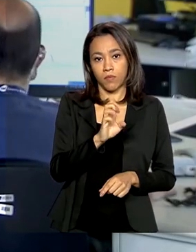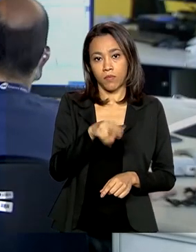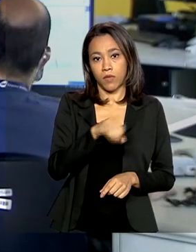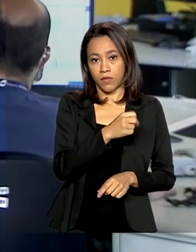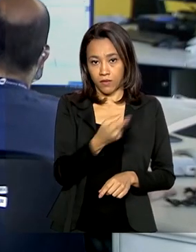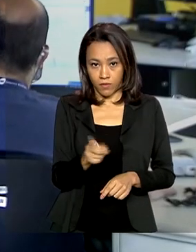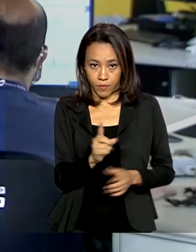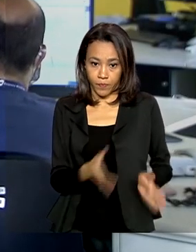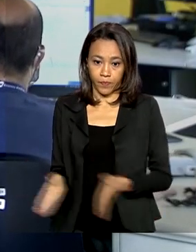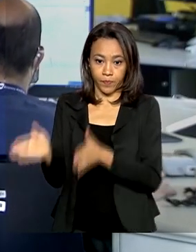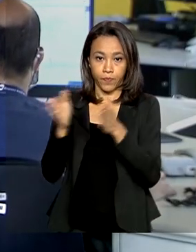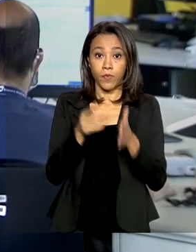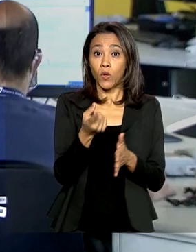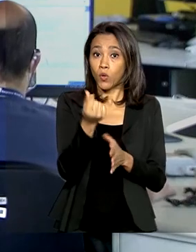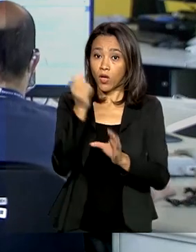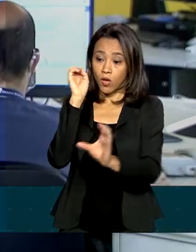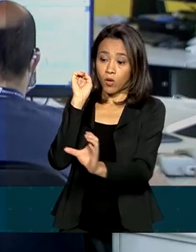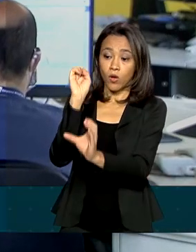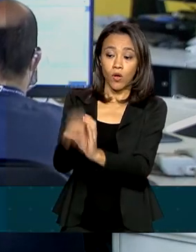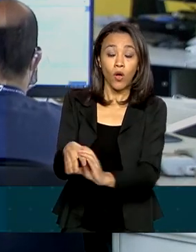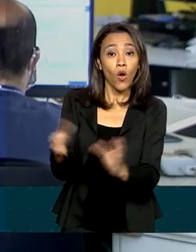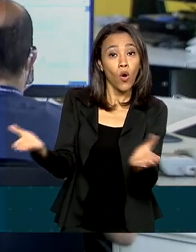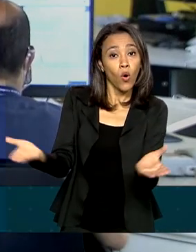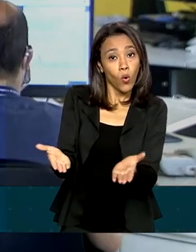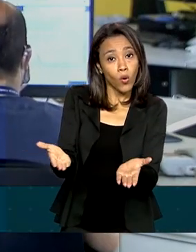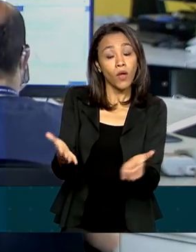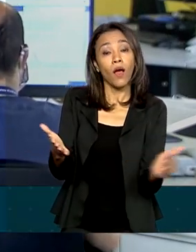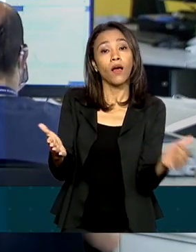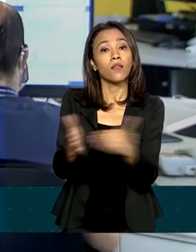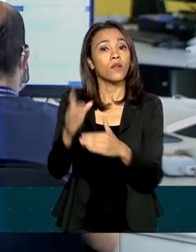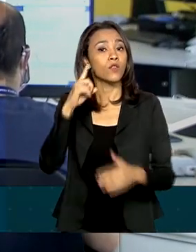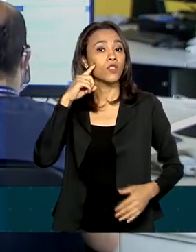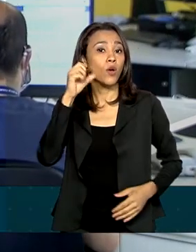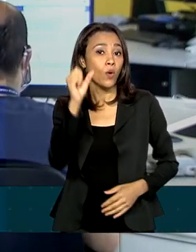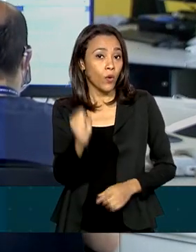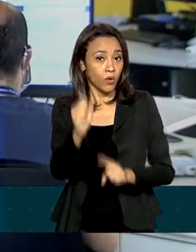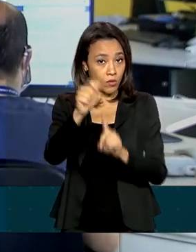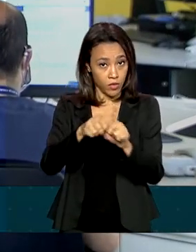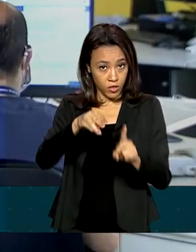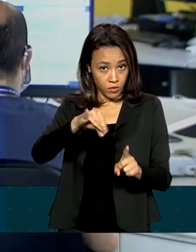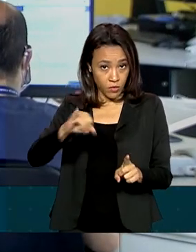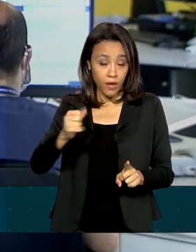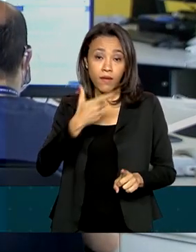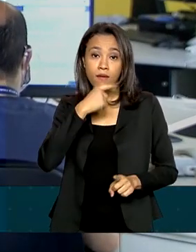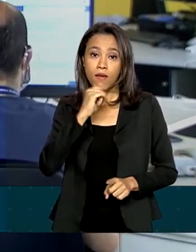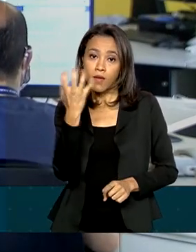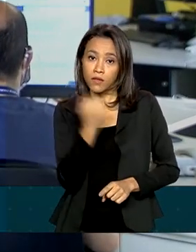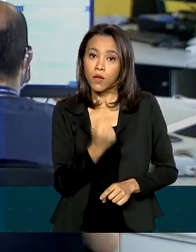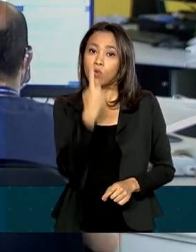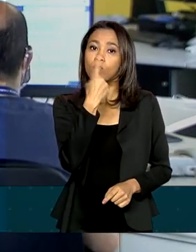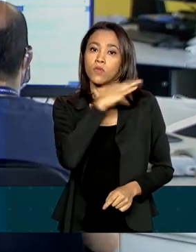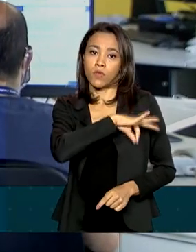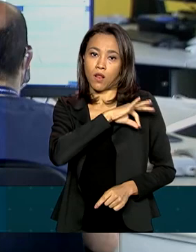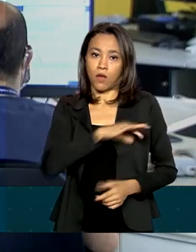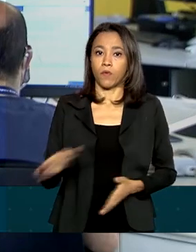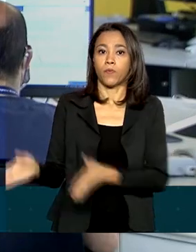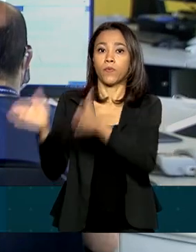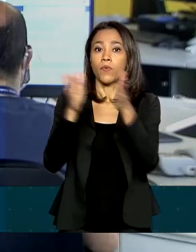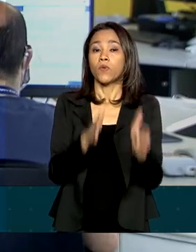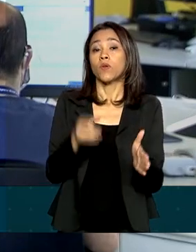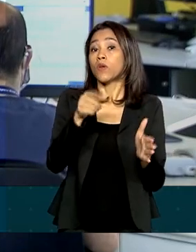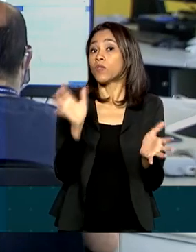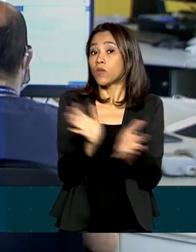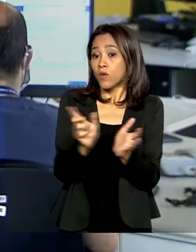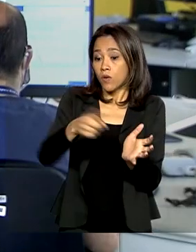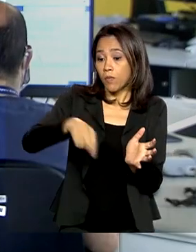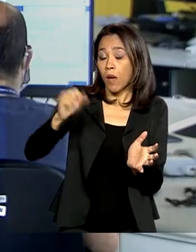O depósito vai ser feito de hoje até o dia 8 de maio para quem recebe um salário mínimo. Já para os aposentados e pensionistas, que tem